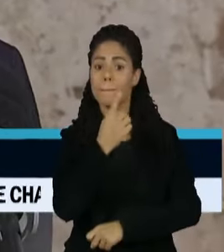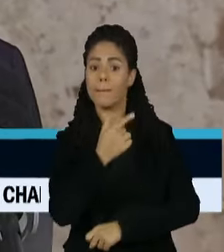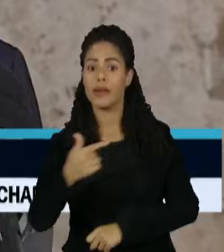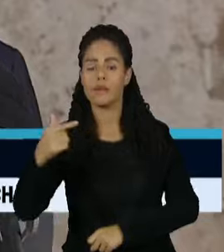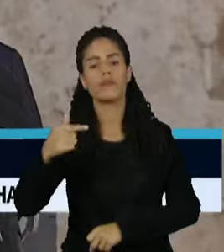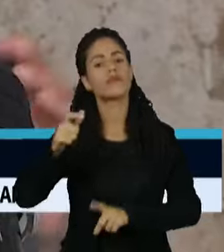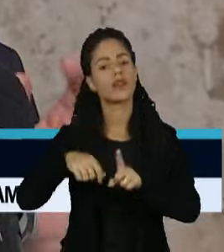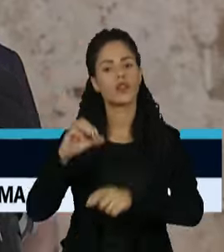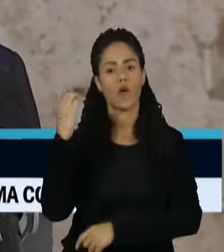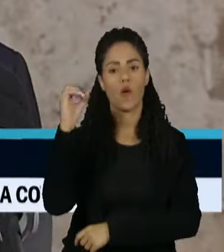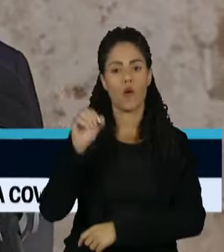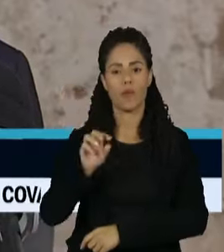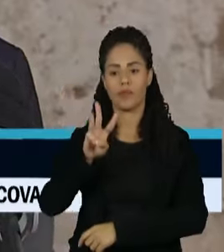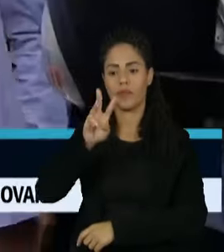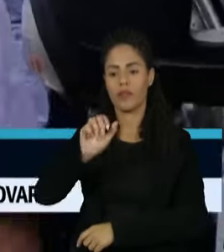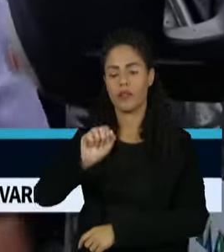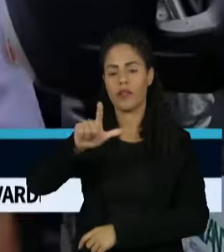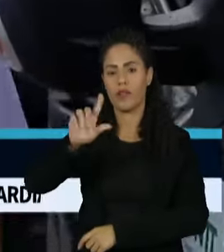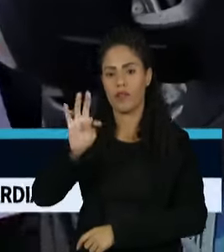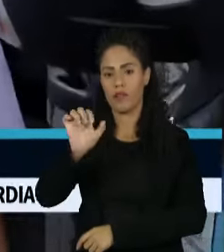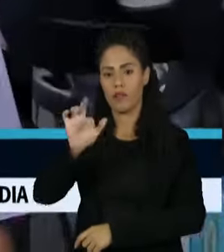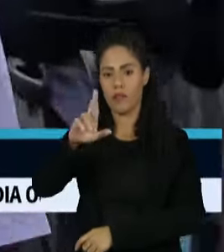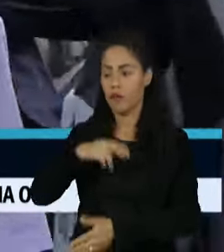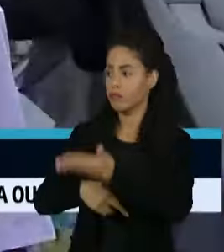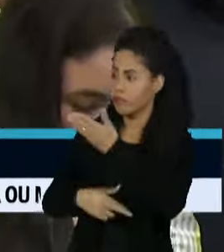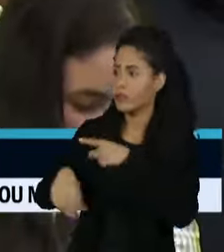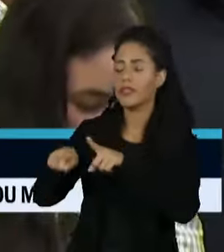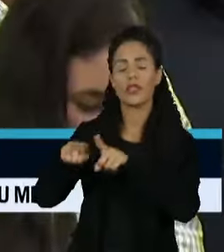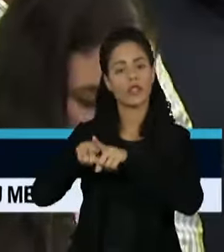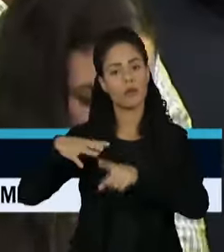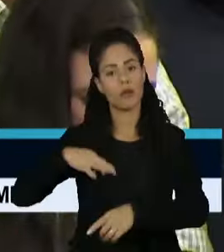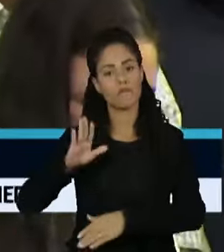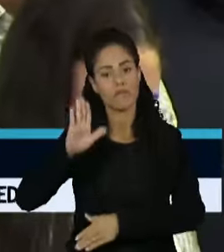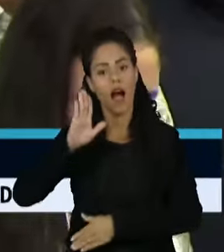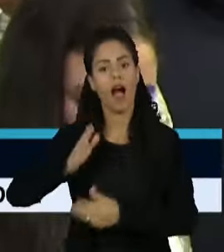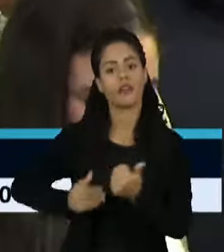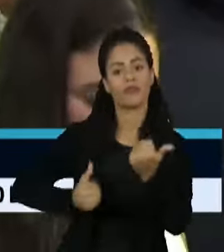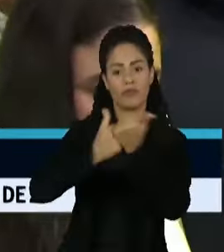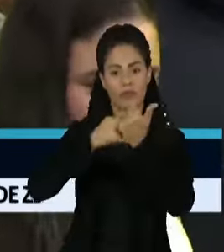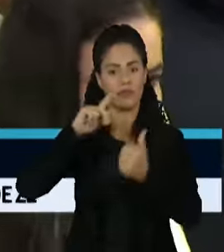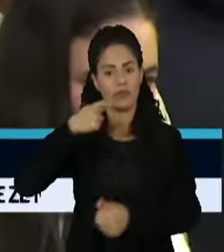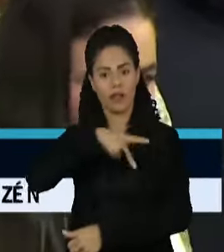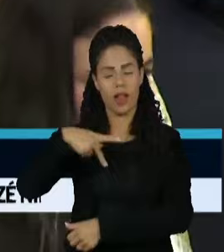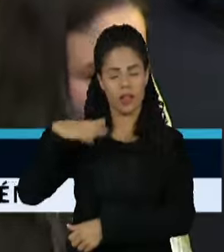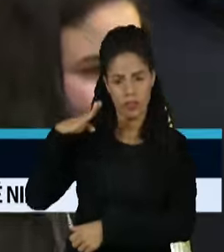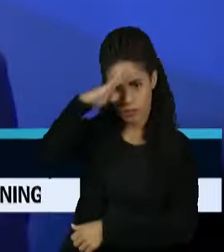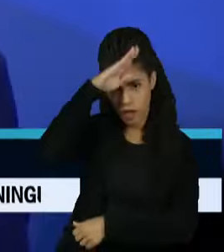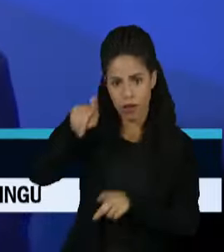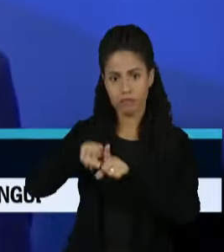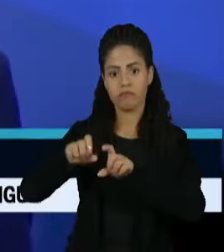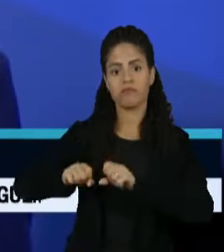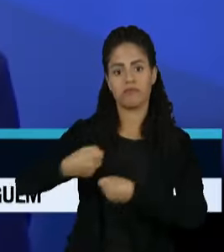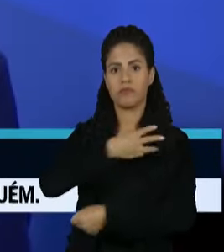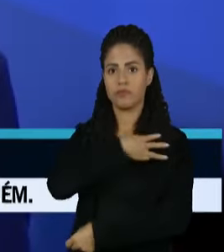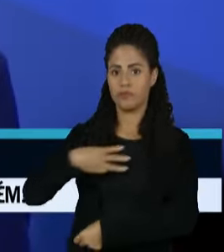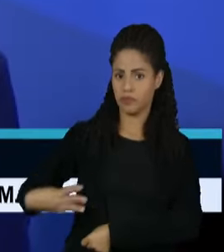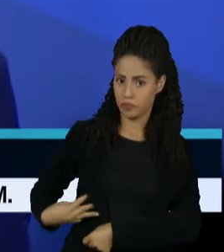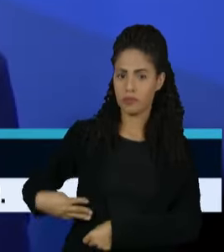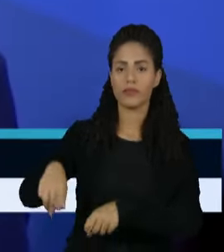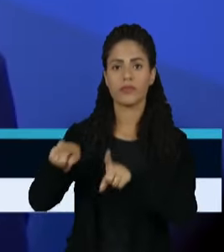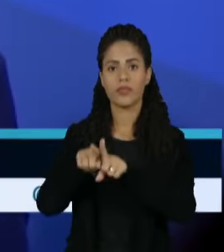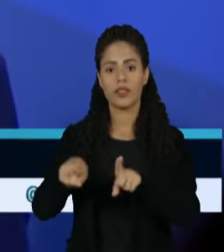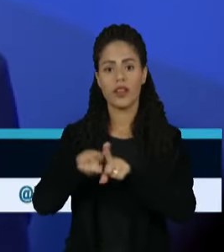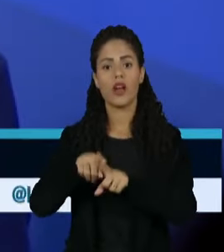vez do general Walter Braga Neto, candidato a vice na chapa de Bolsonaro, que foi ministro da Defesa e da Casa Civil